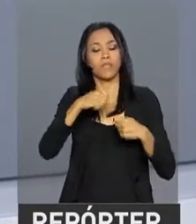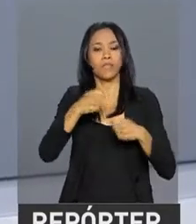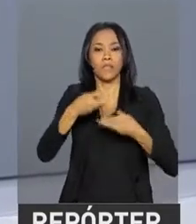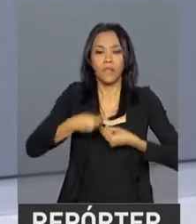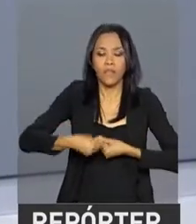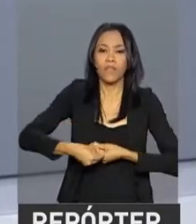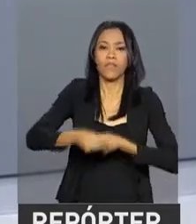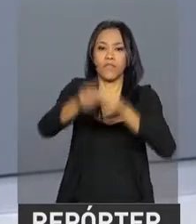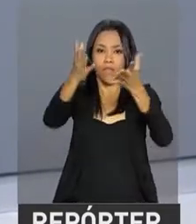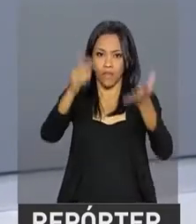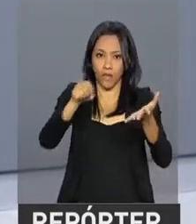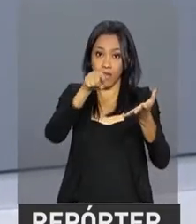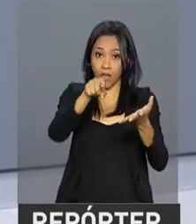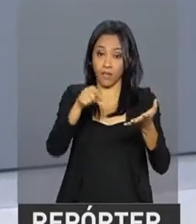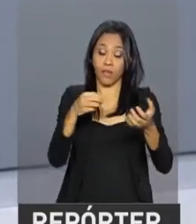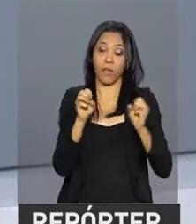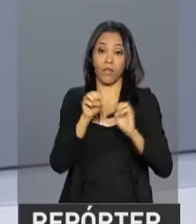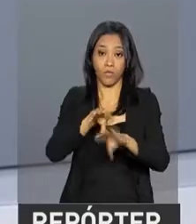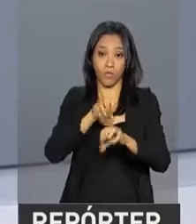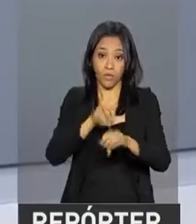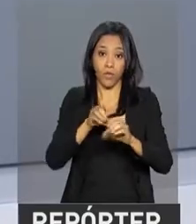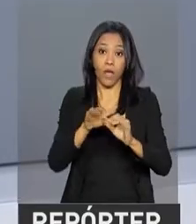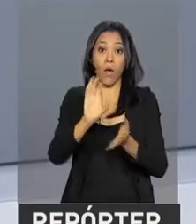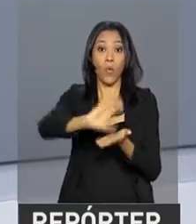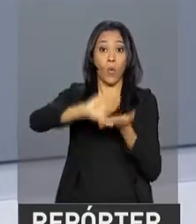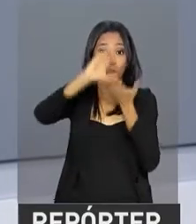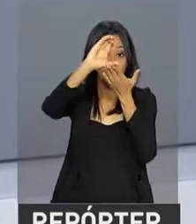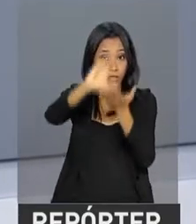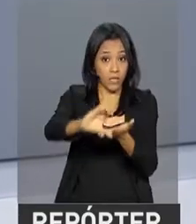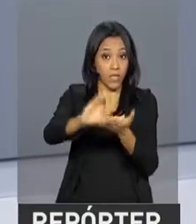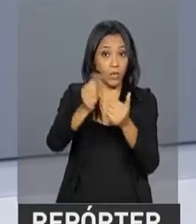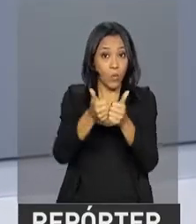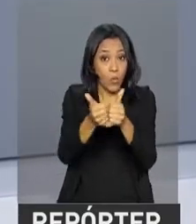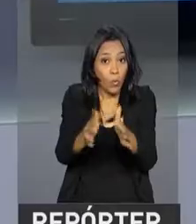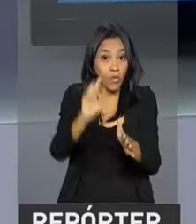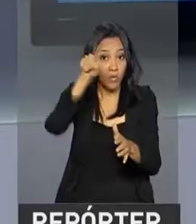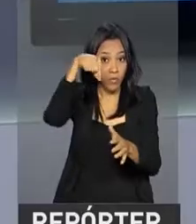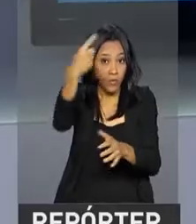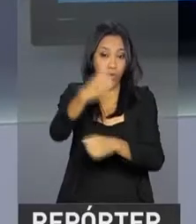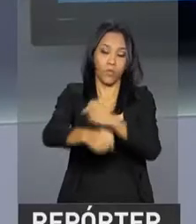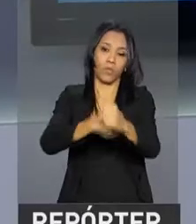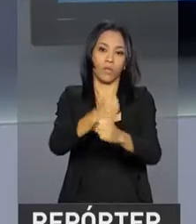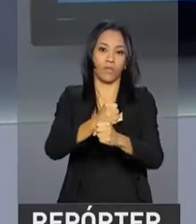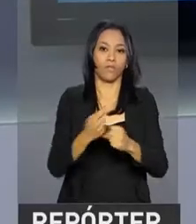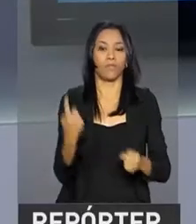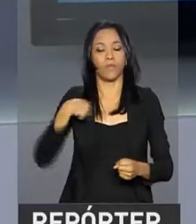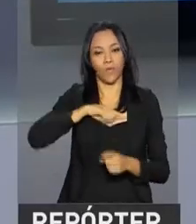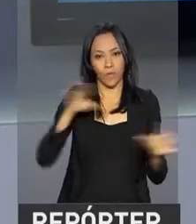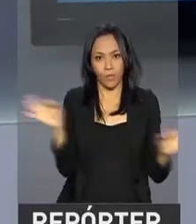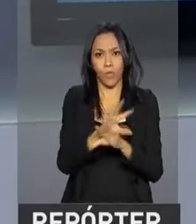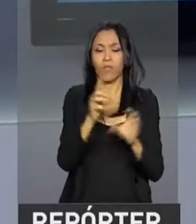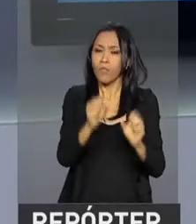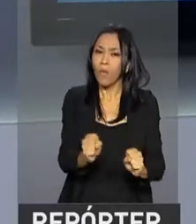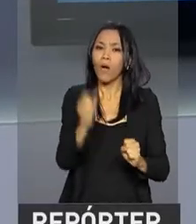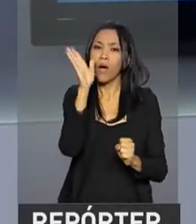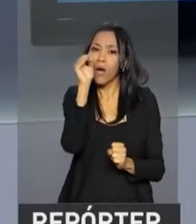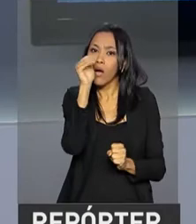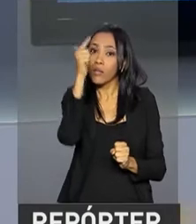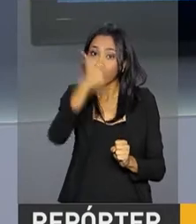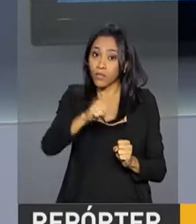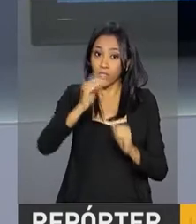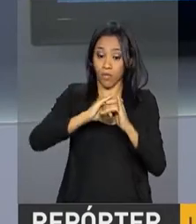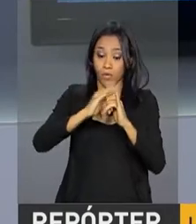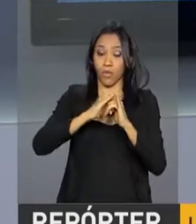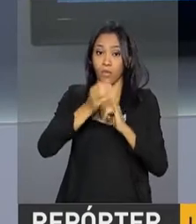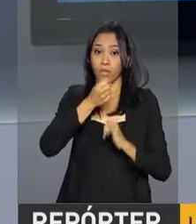da Educação ao Conselho Nacional de Educação no início do ano que vem. Nós ficamos por aqui. Você pode rever as reportagens